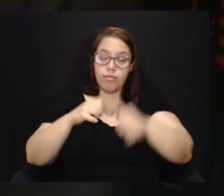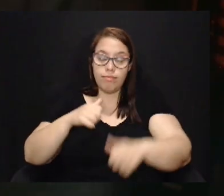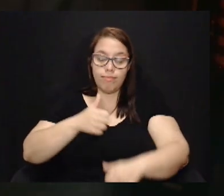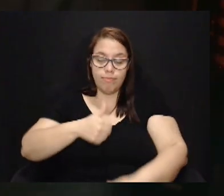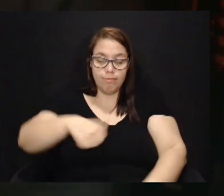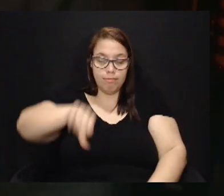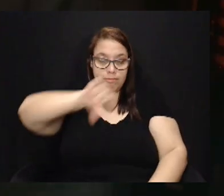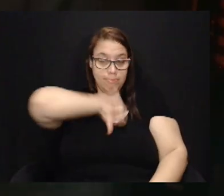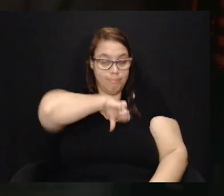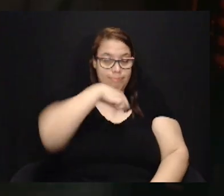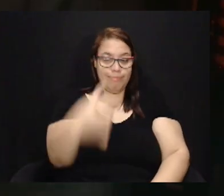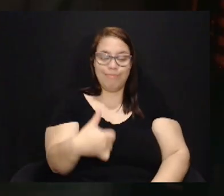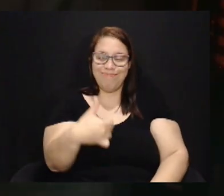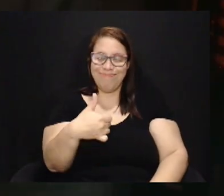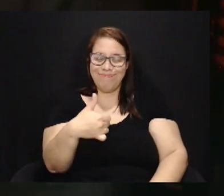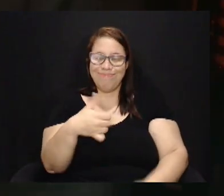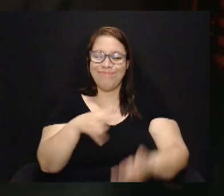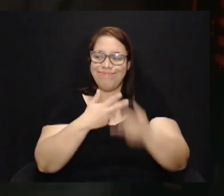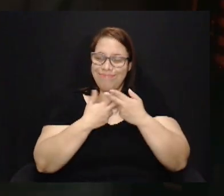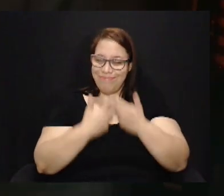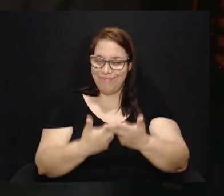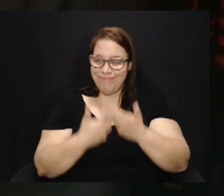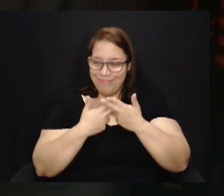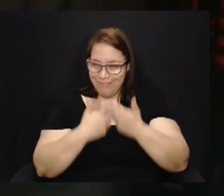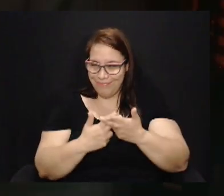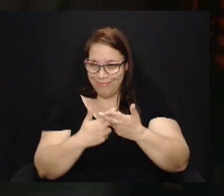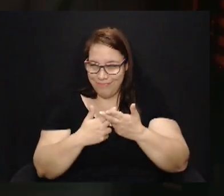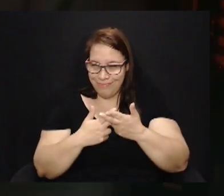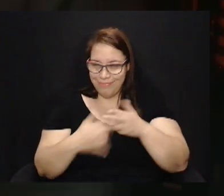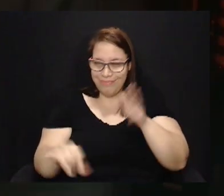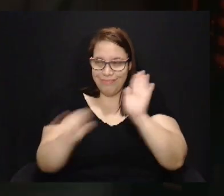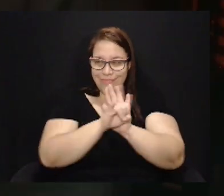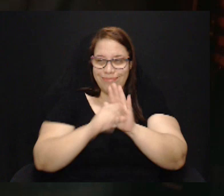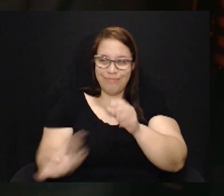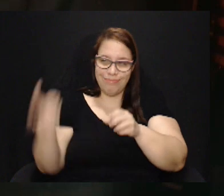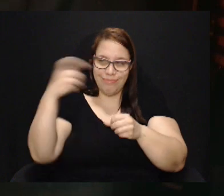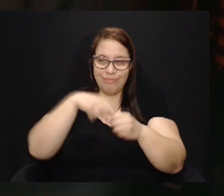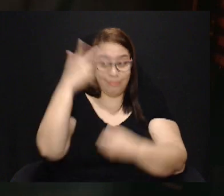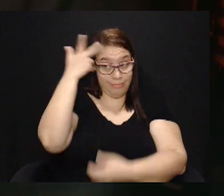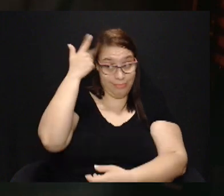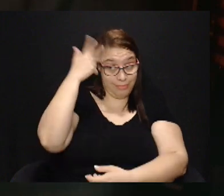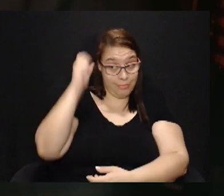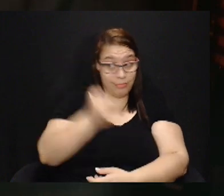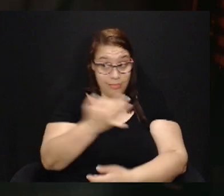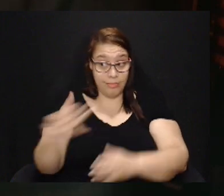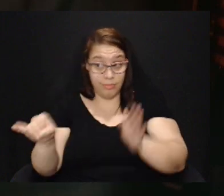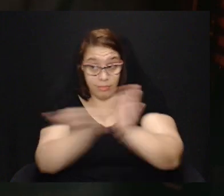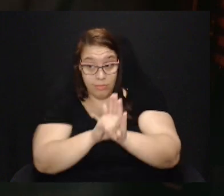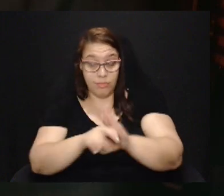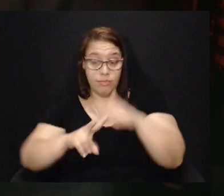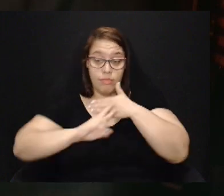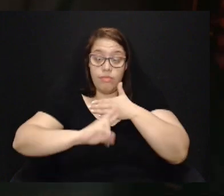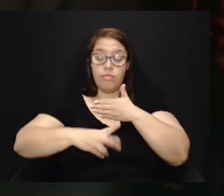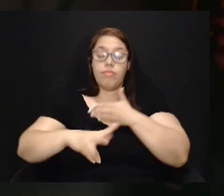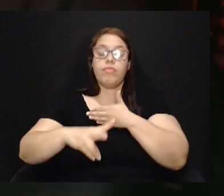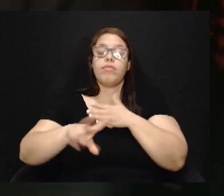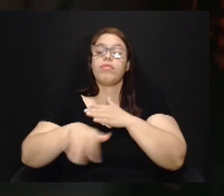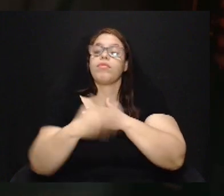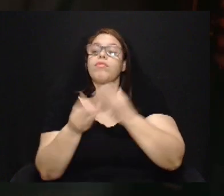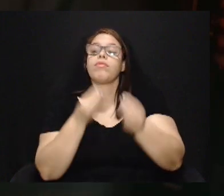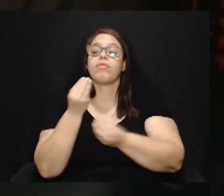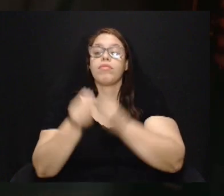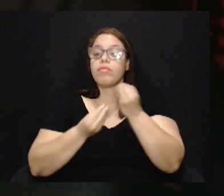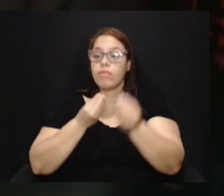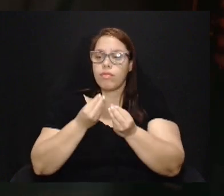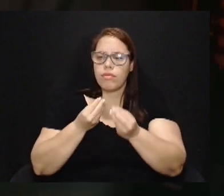estética, paciência e o resgate da identidade natural. Quais os impactos emocionais e como lidar com a